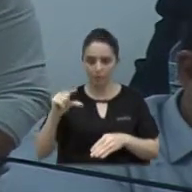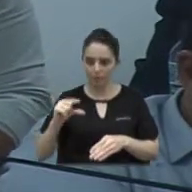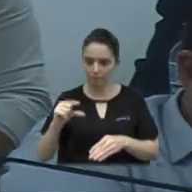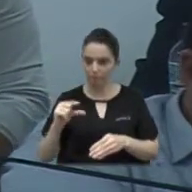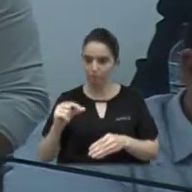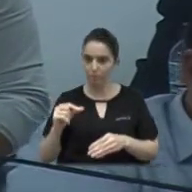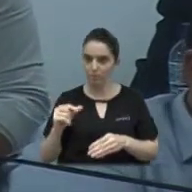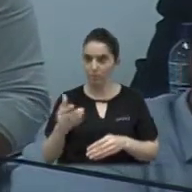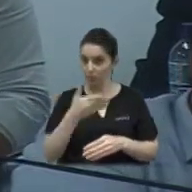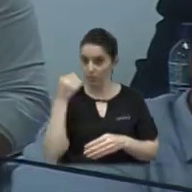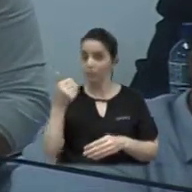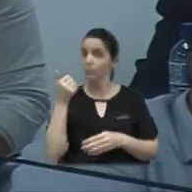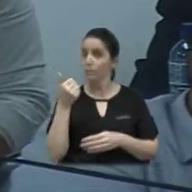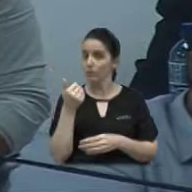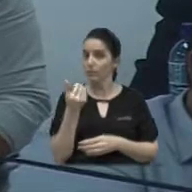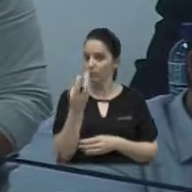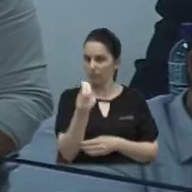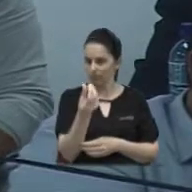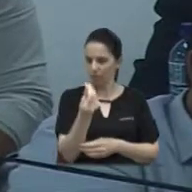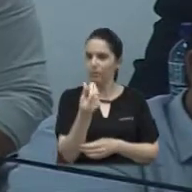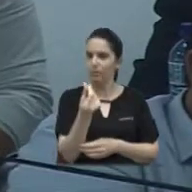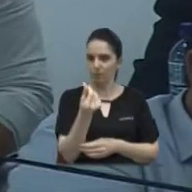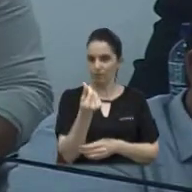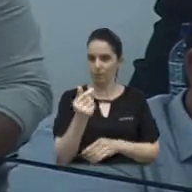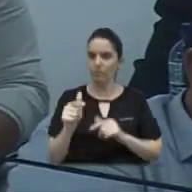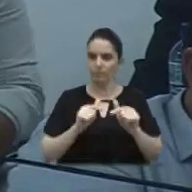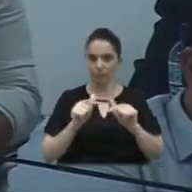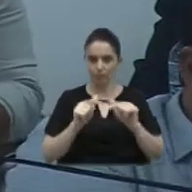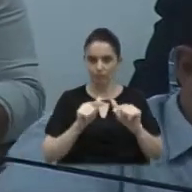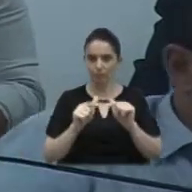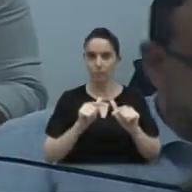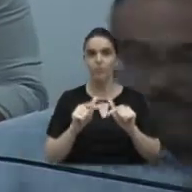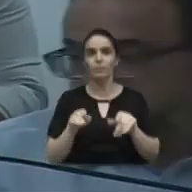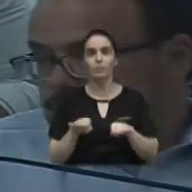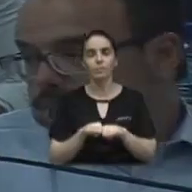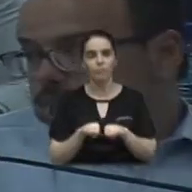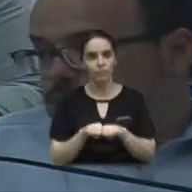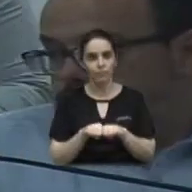mais qualidade nos serviços prestados, traz mais